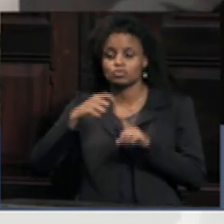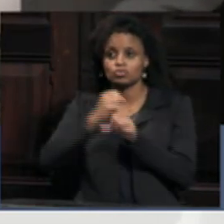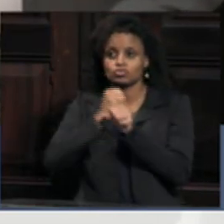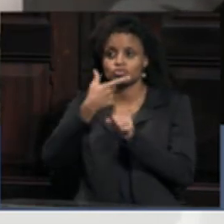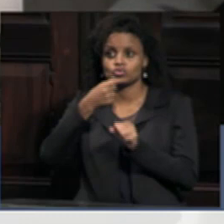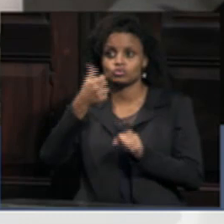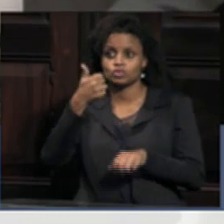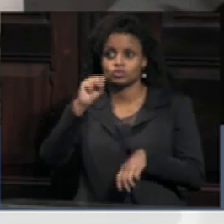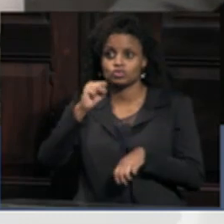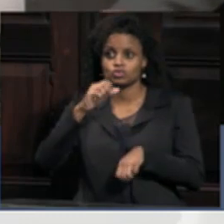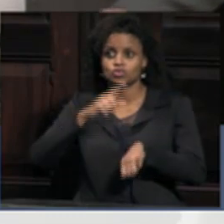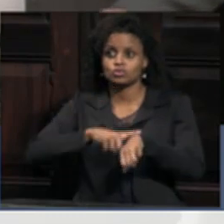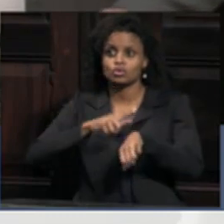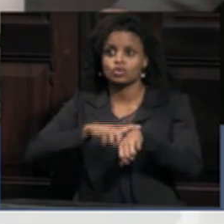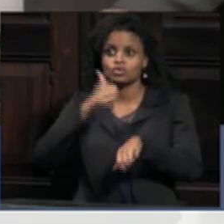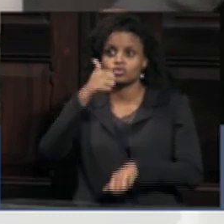às